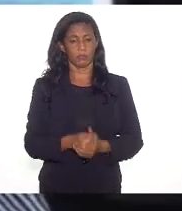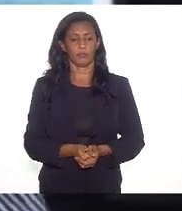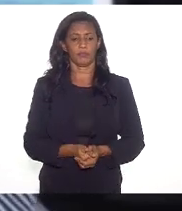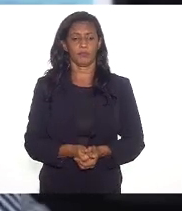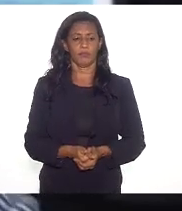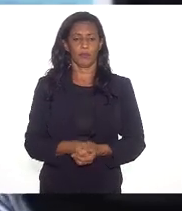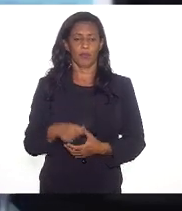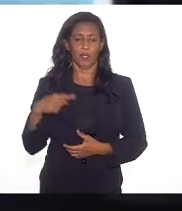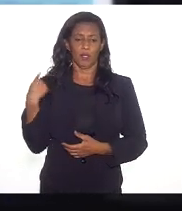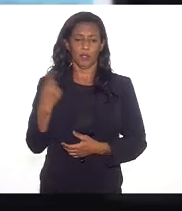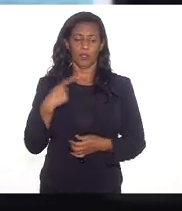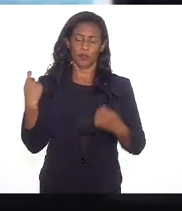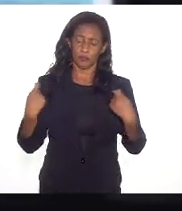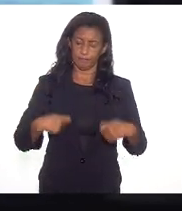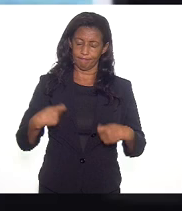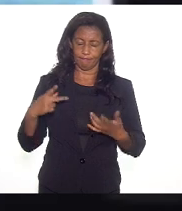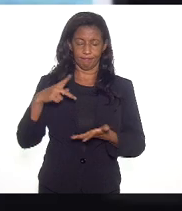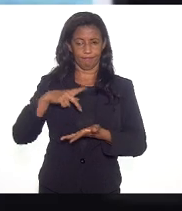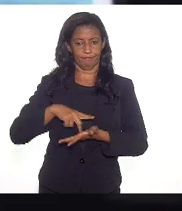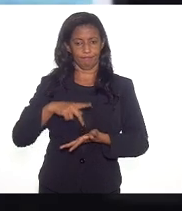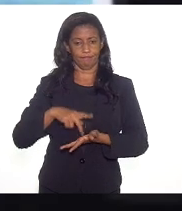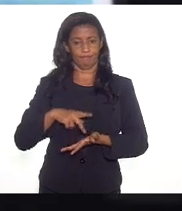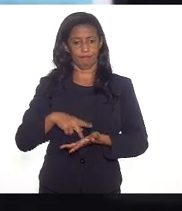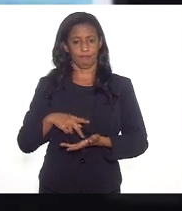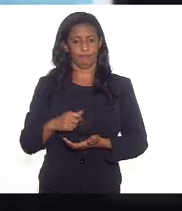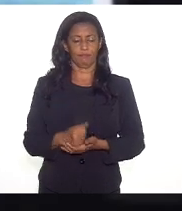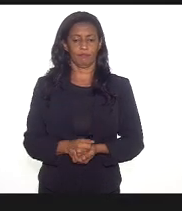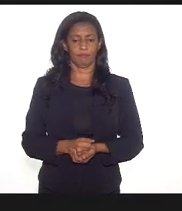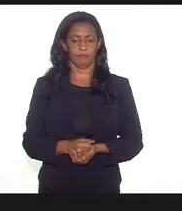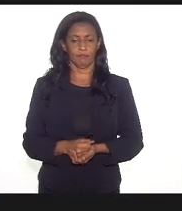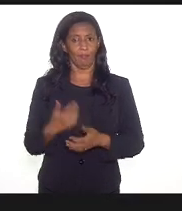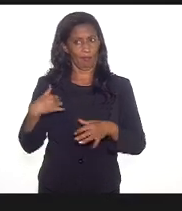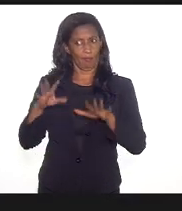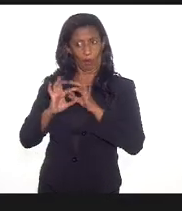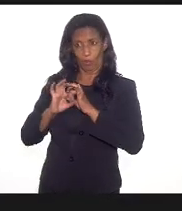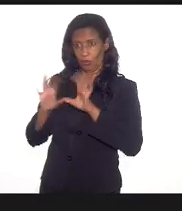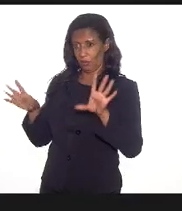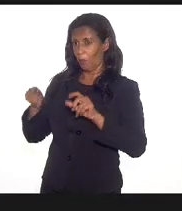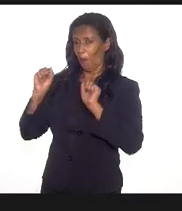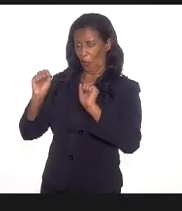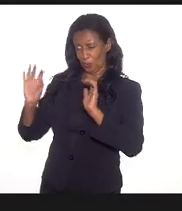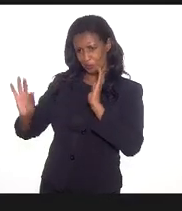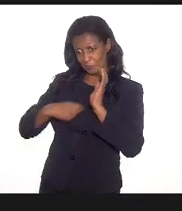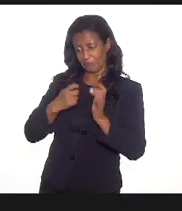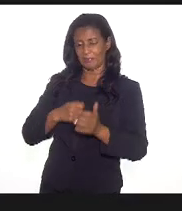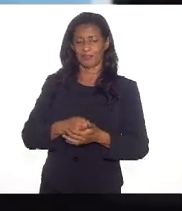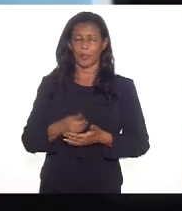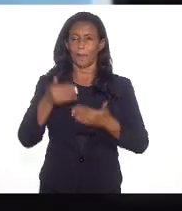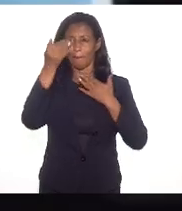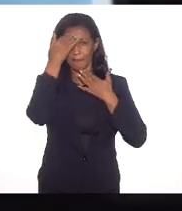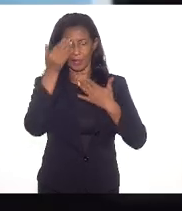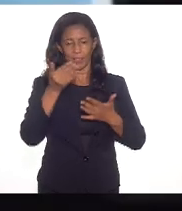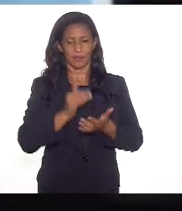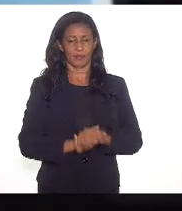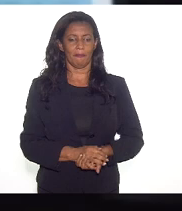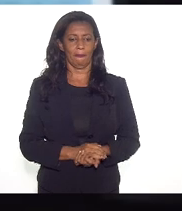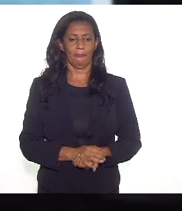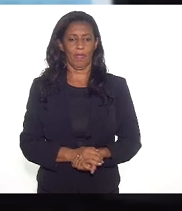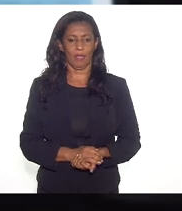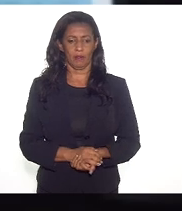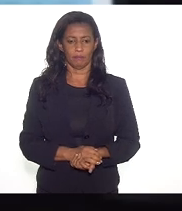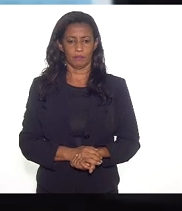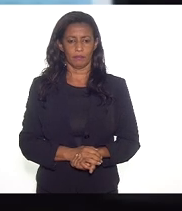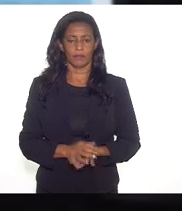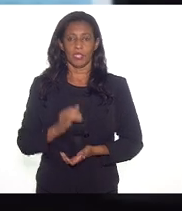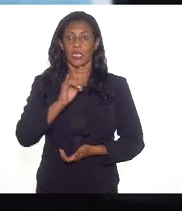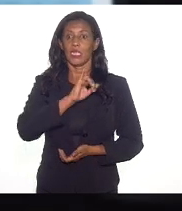Nós precisamos, de fato, eu tenho falado que isso não é... Autorizada, a coautoria está aberta. Obrigado. Isso não é,